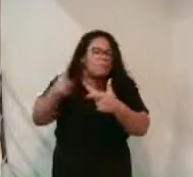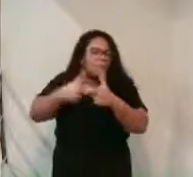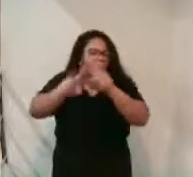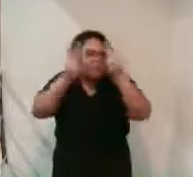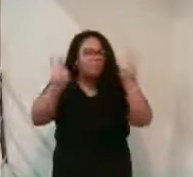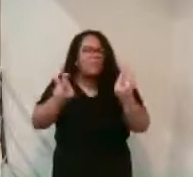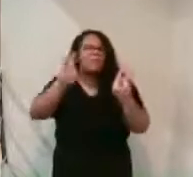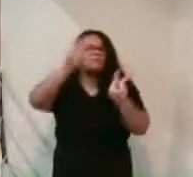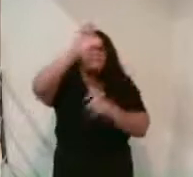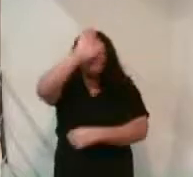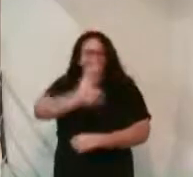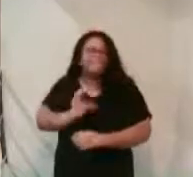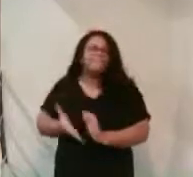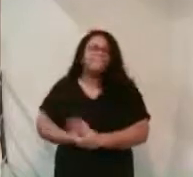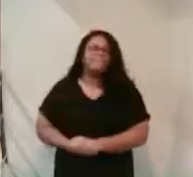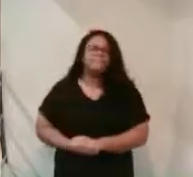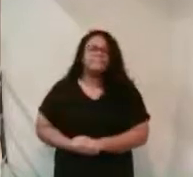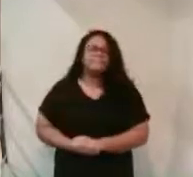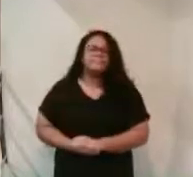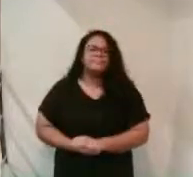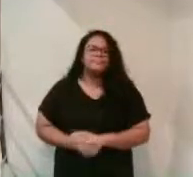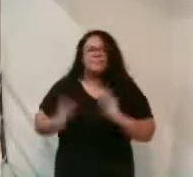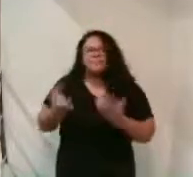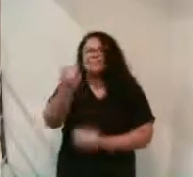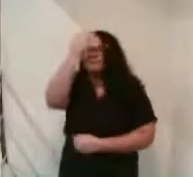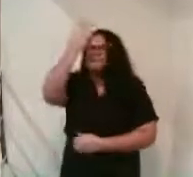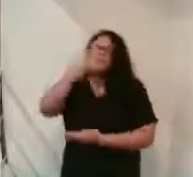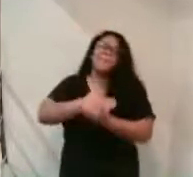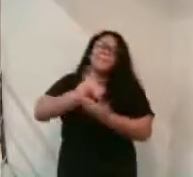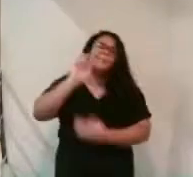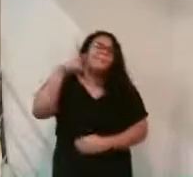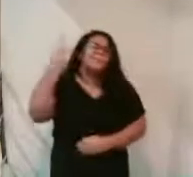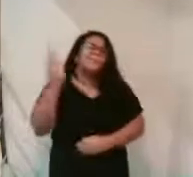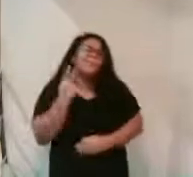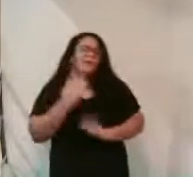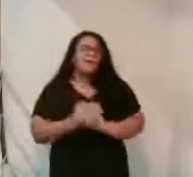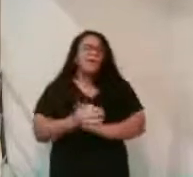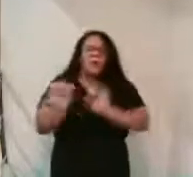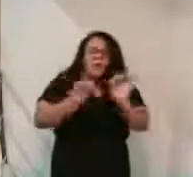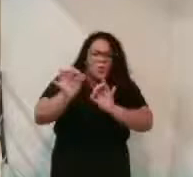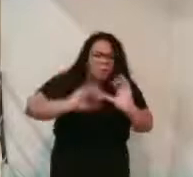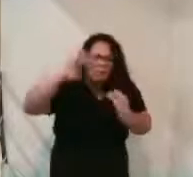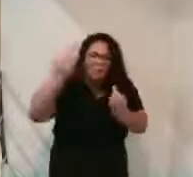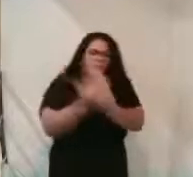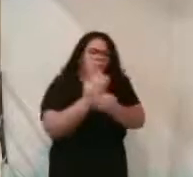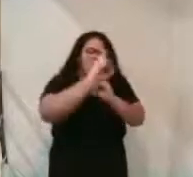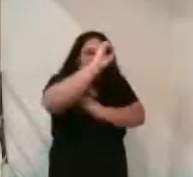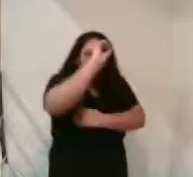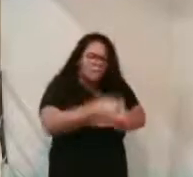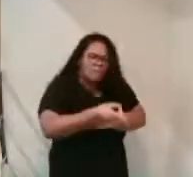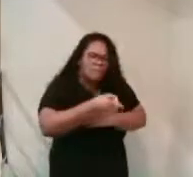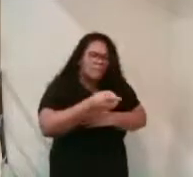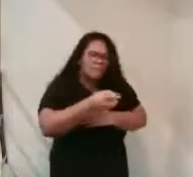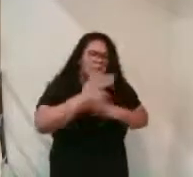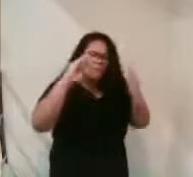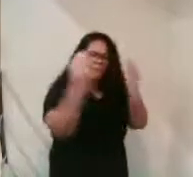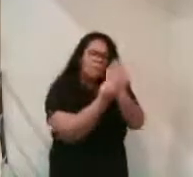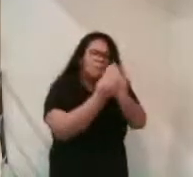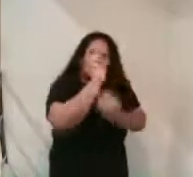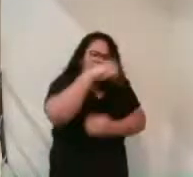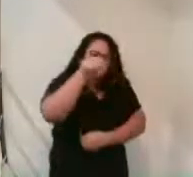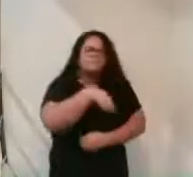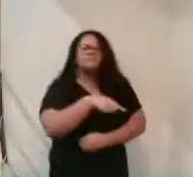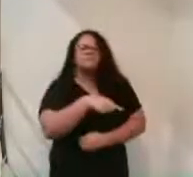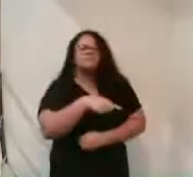E aí é muito fácil para o promotor de justiça entrar com ação civil pública, canetada, fecha. E aí